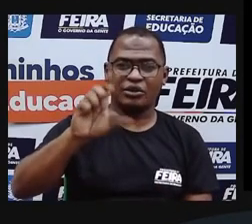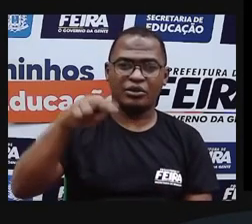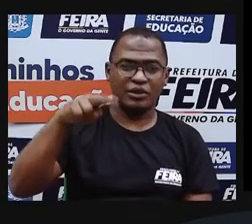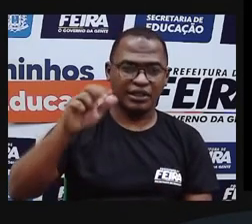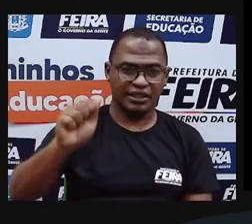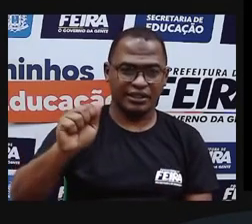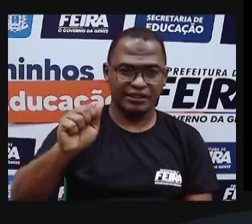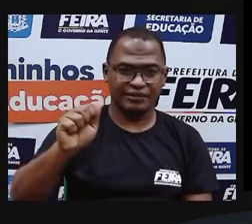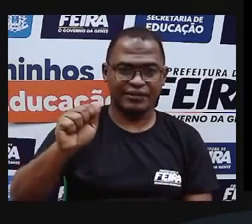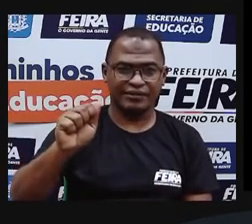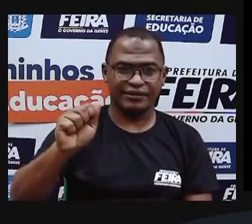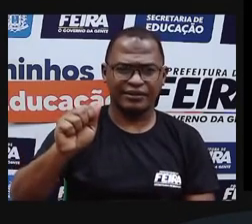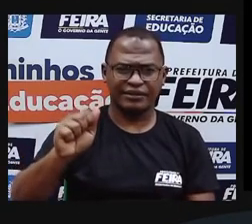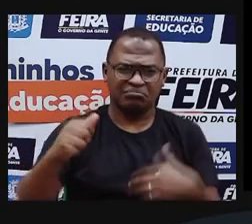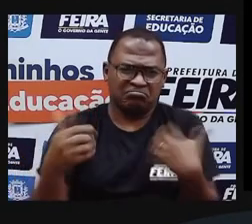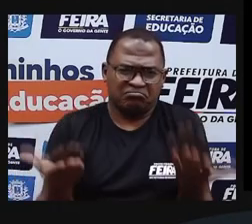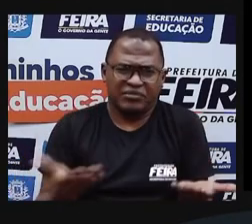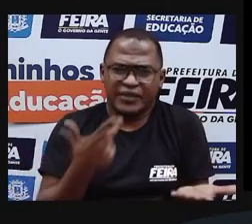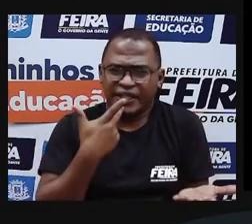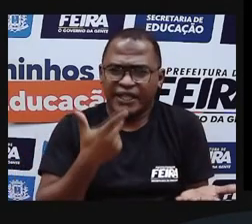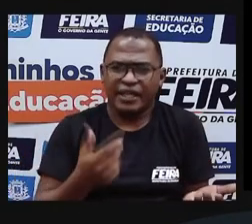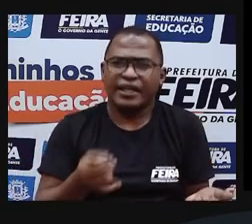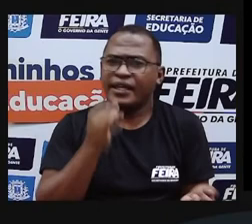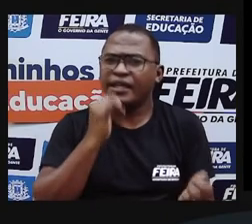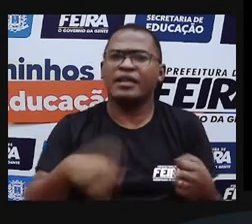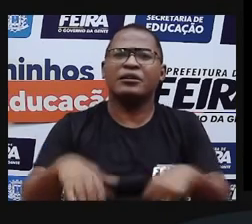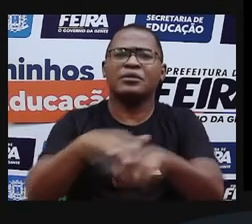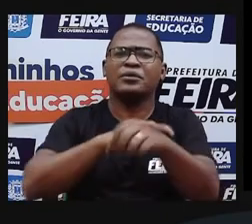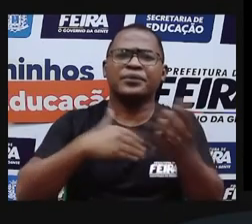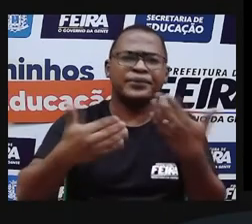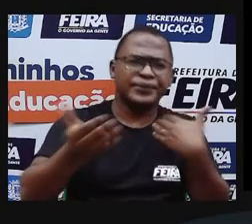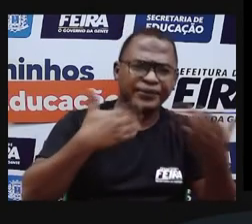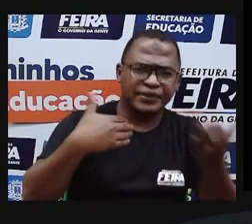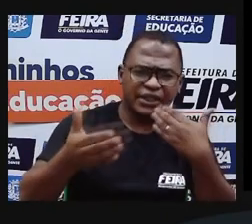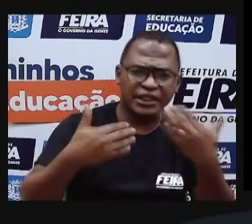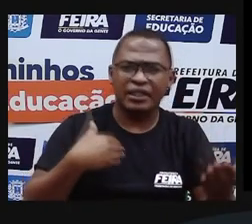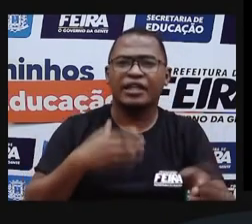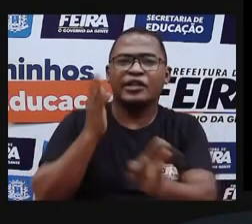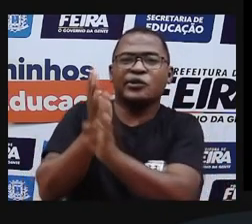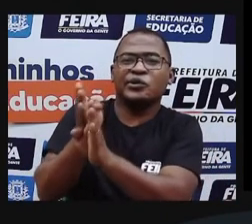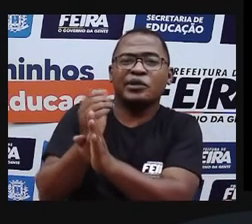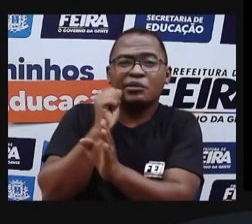Surpreendendo o repórter, Audálio ficou maravilhado com a história daquela mulher.